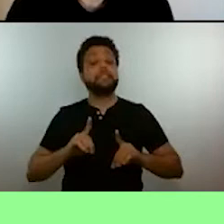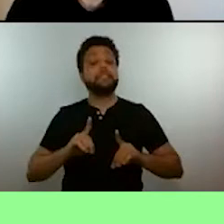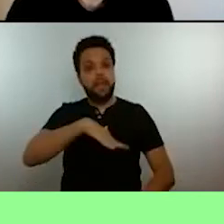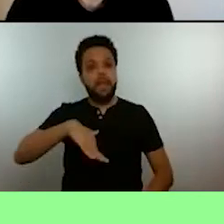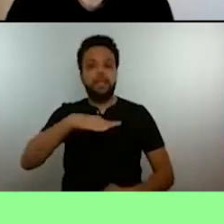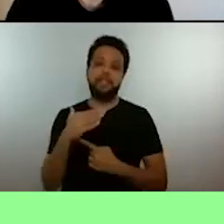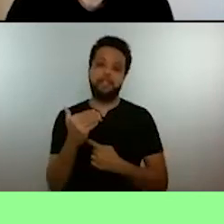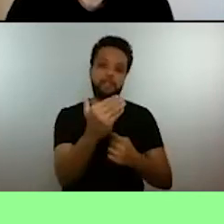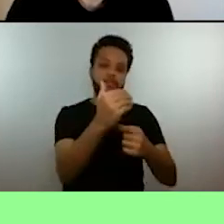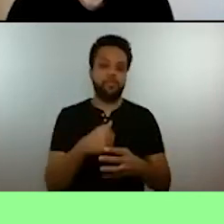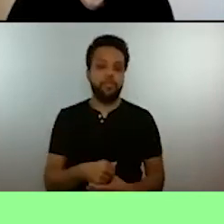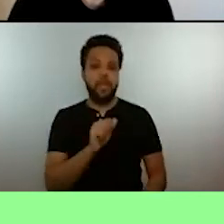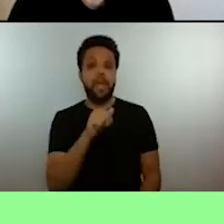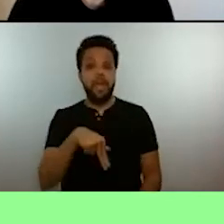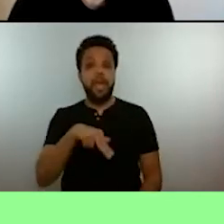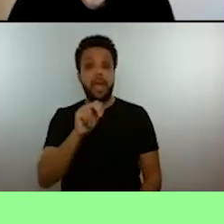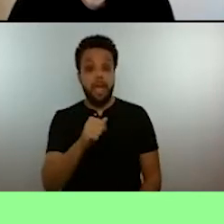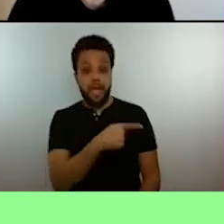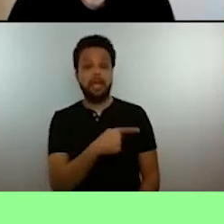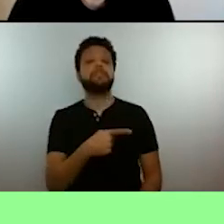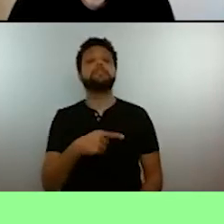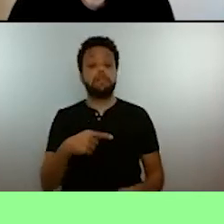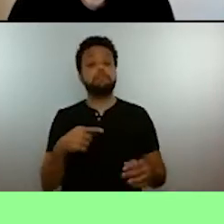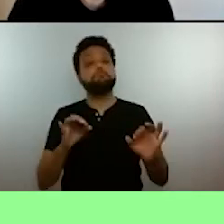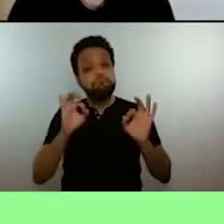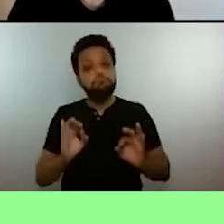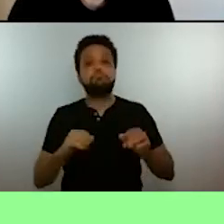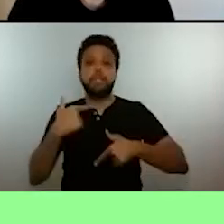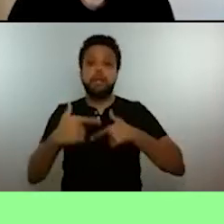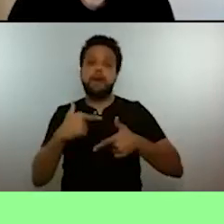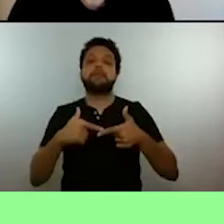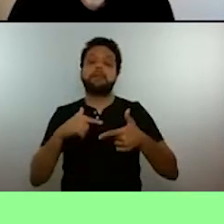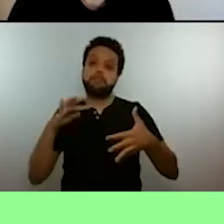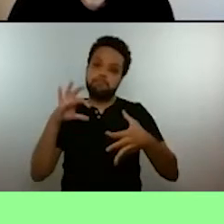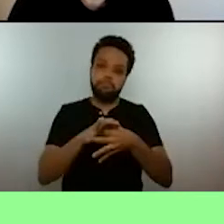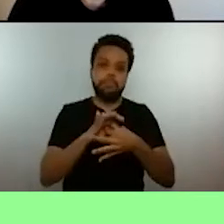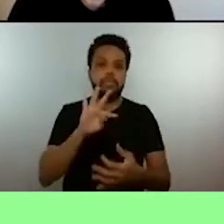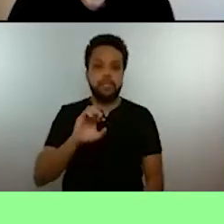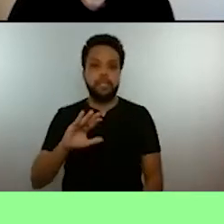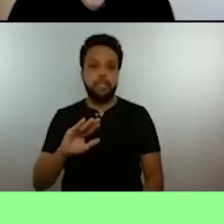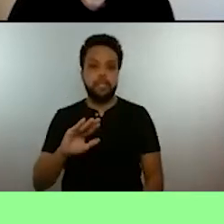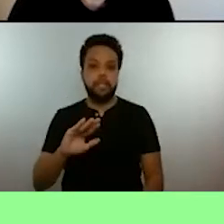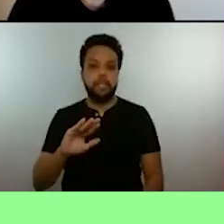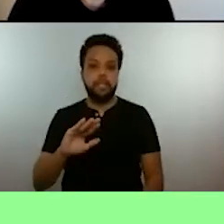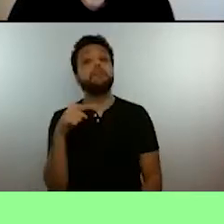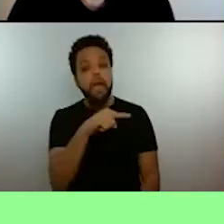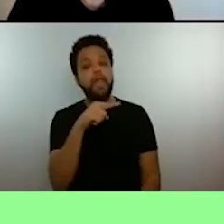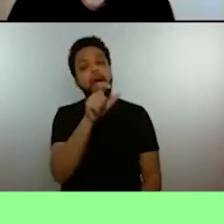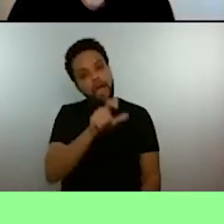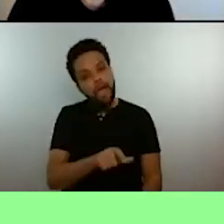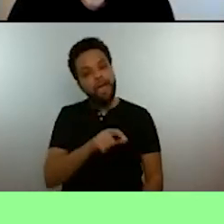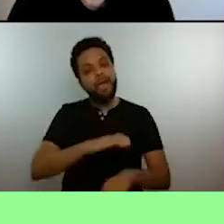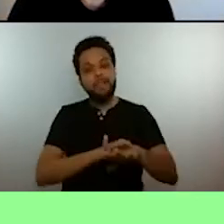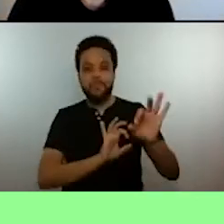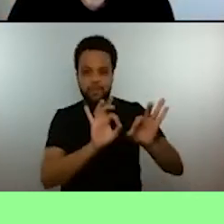A Ana é super parceira da Deficiência Tech. Ela é uma das organizadoras. Ela e a